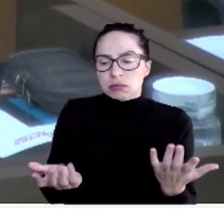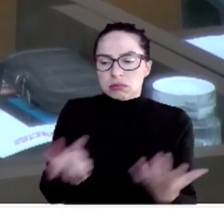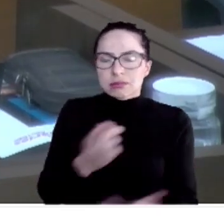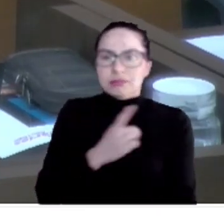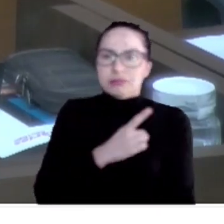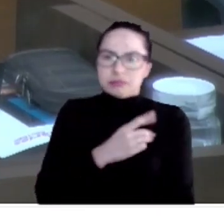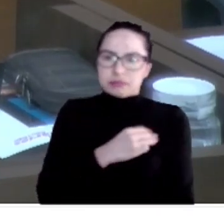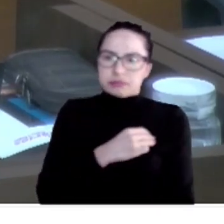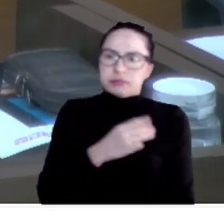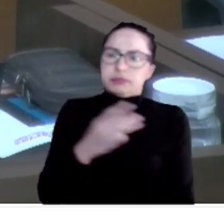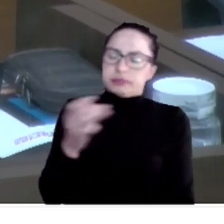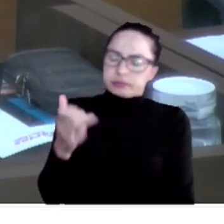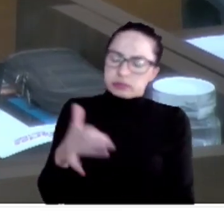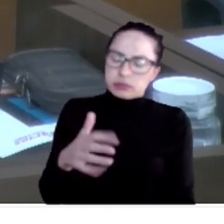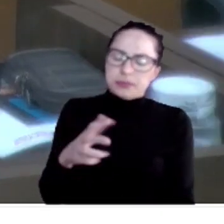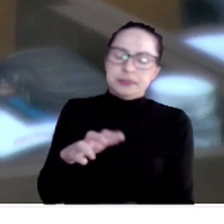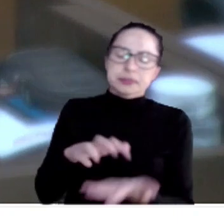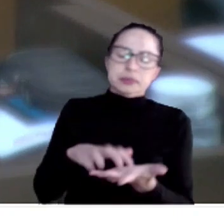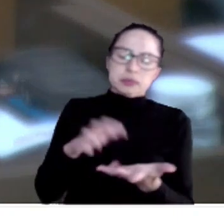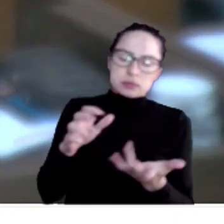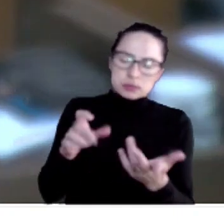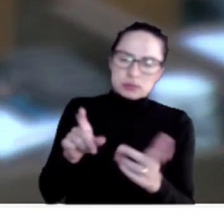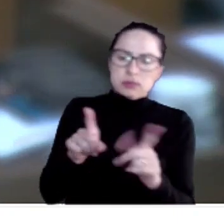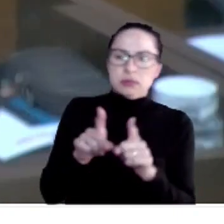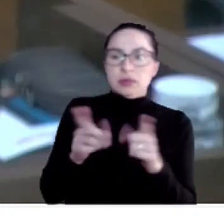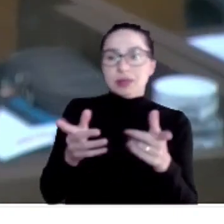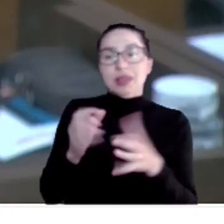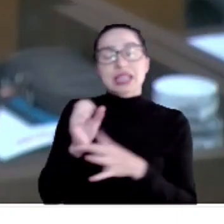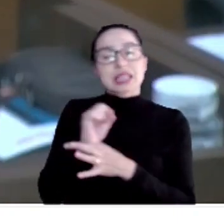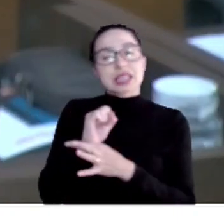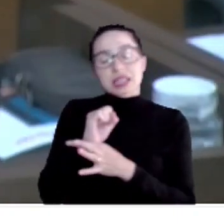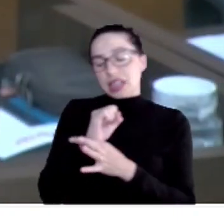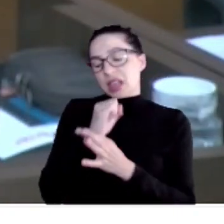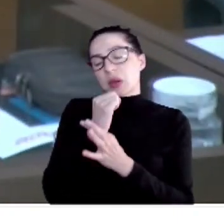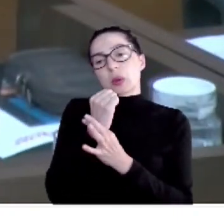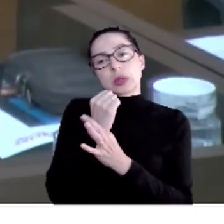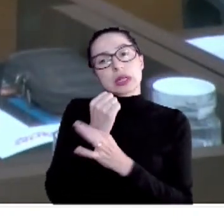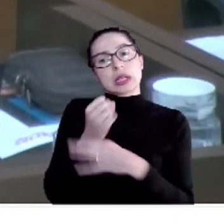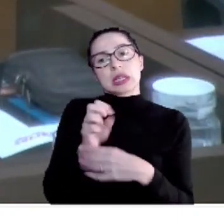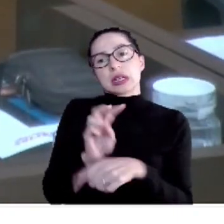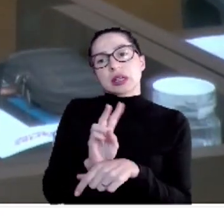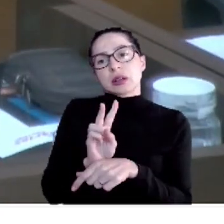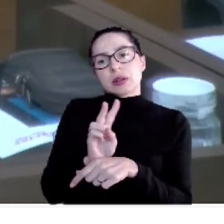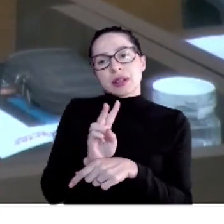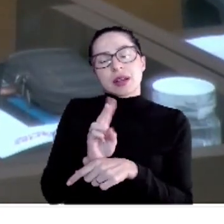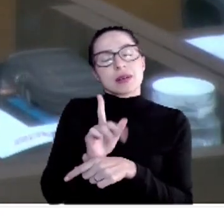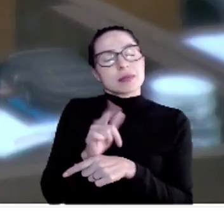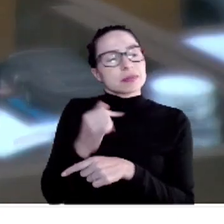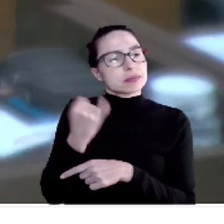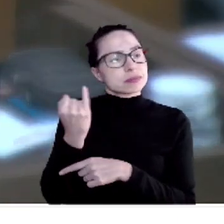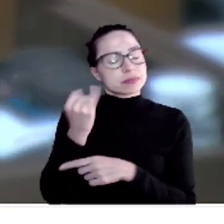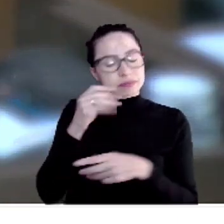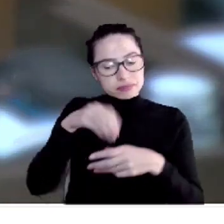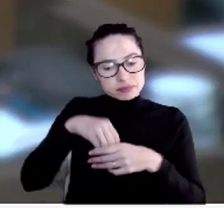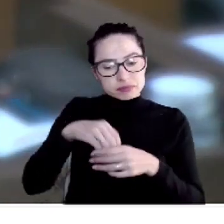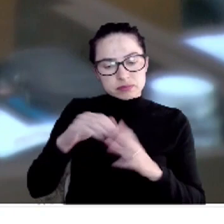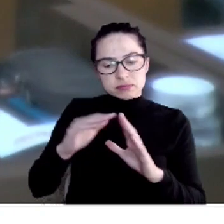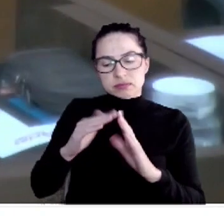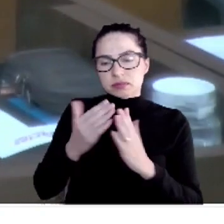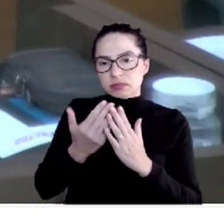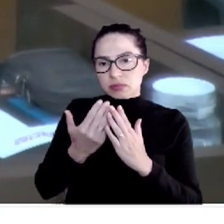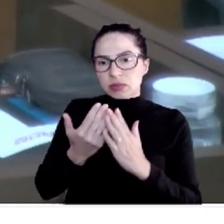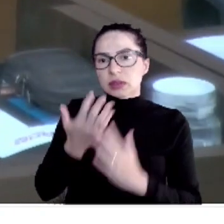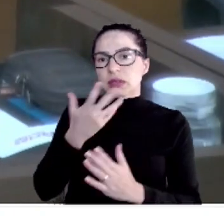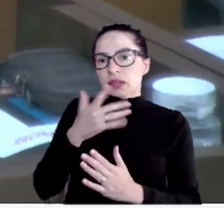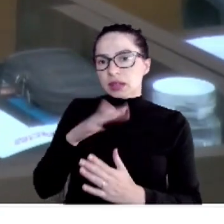hoje de manhã, agora também, a questão de segurança é importante. Tem que ter segurança na escola, tanto para as crianças, tanto para os alunos. E